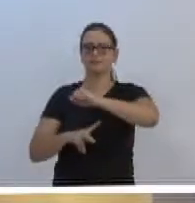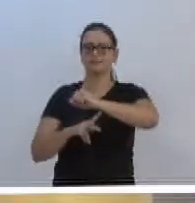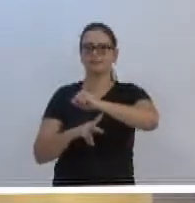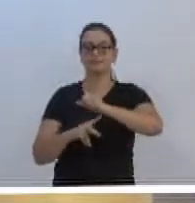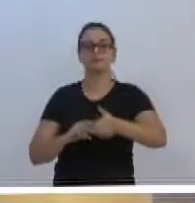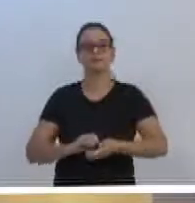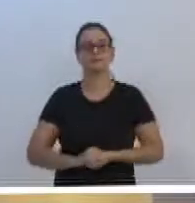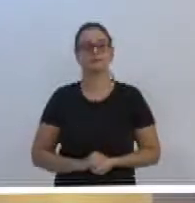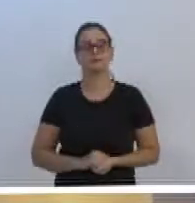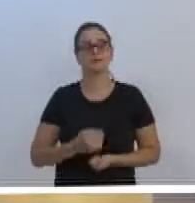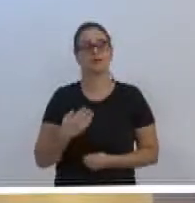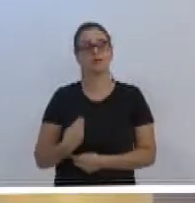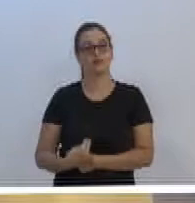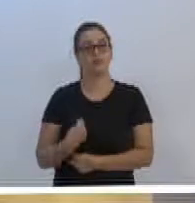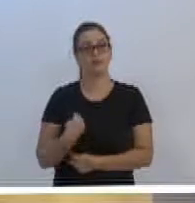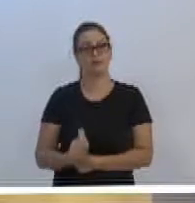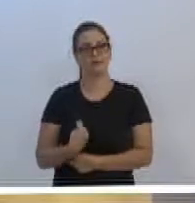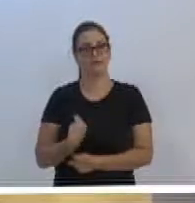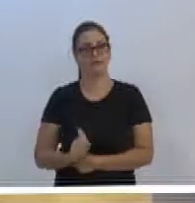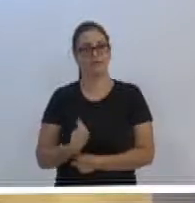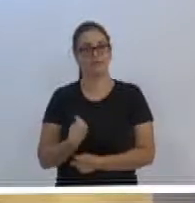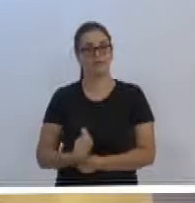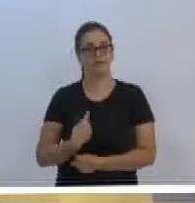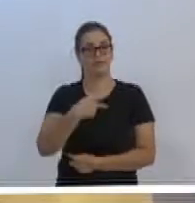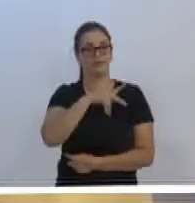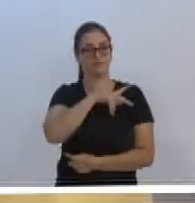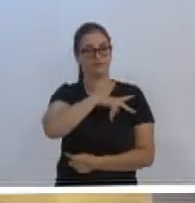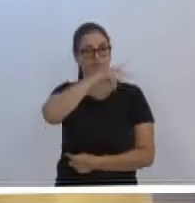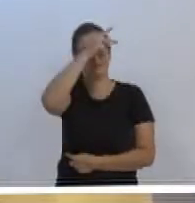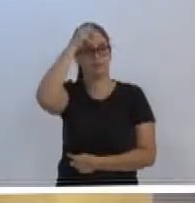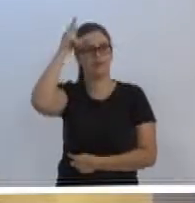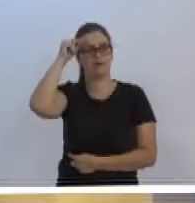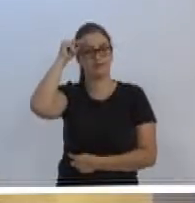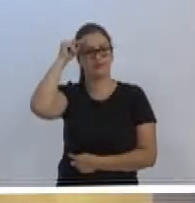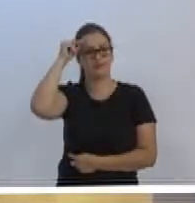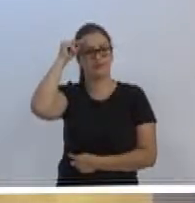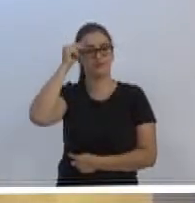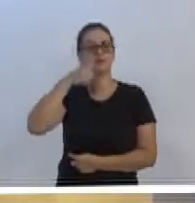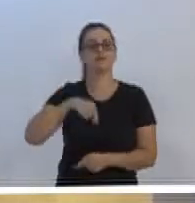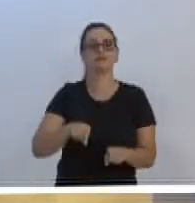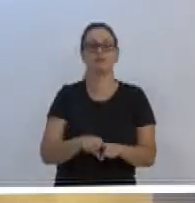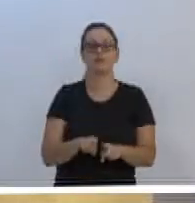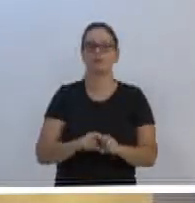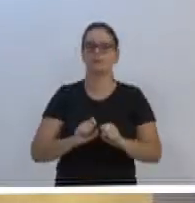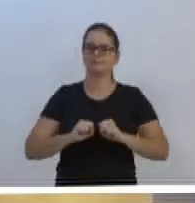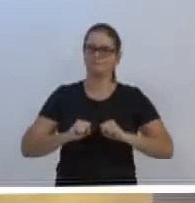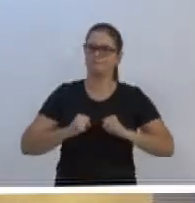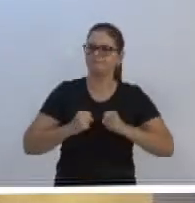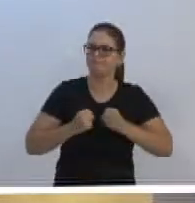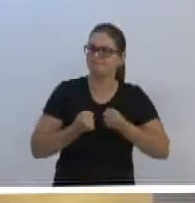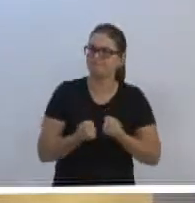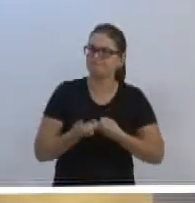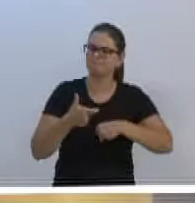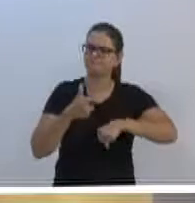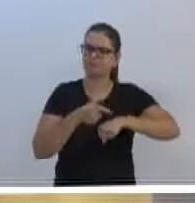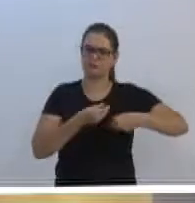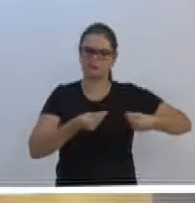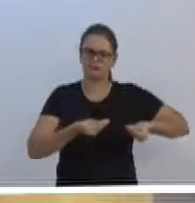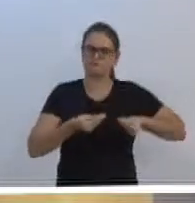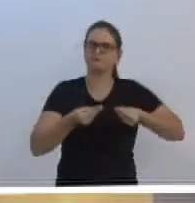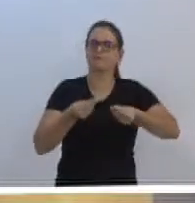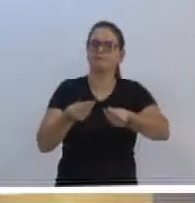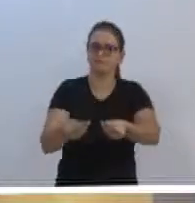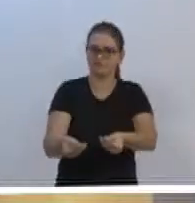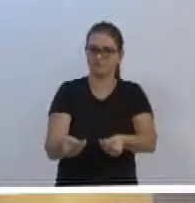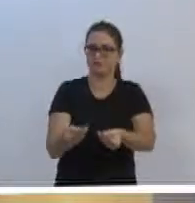eu estive junto com perigo com o prefeito é cíclico também se empenhou naquela hora da entrega estivemos